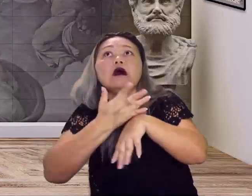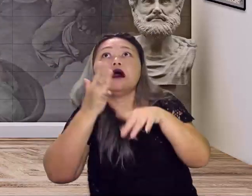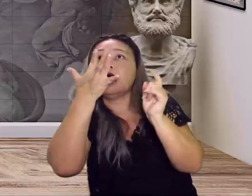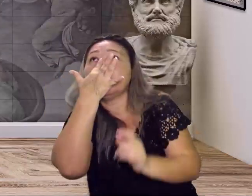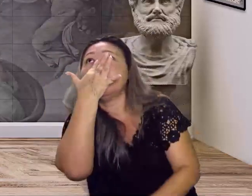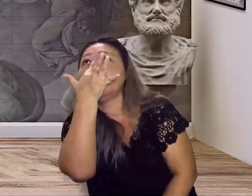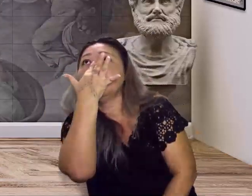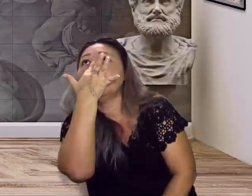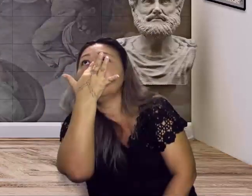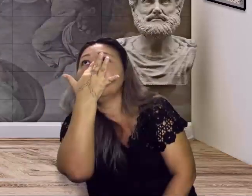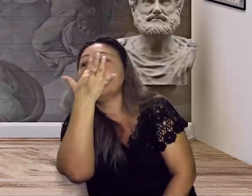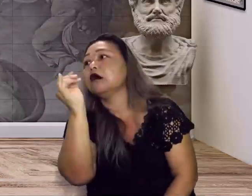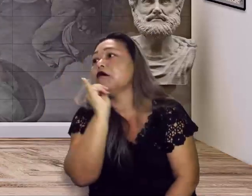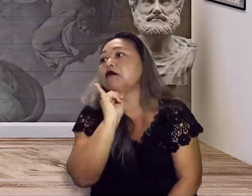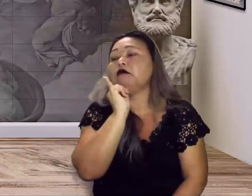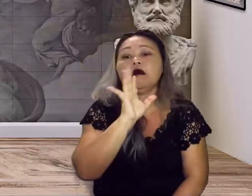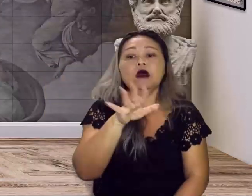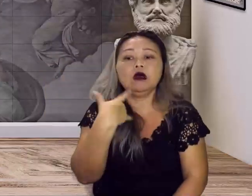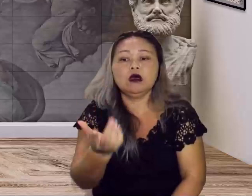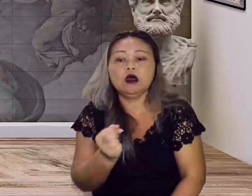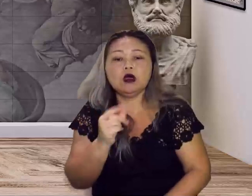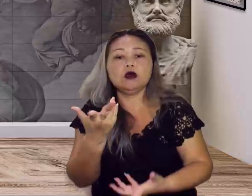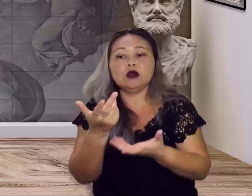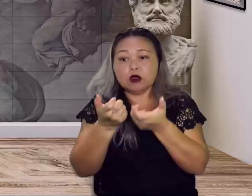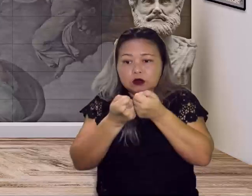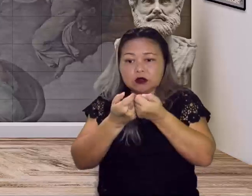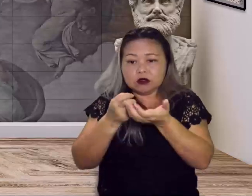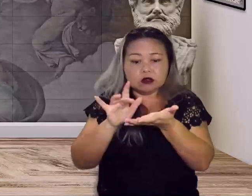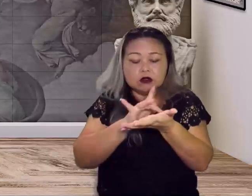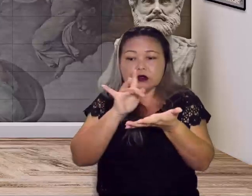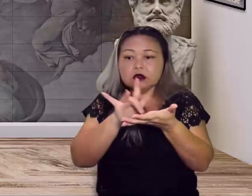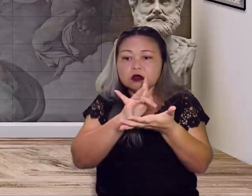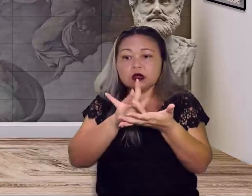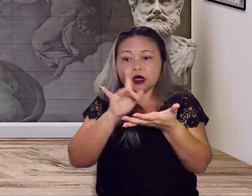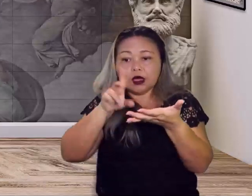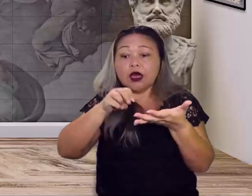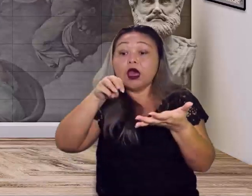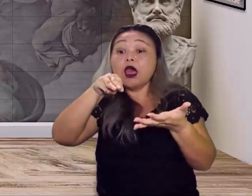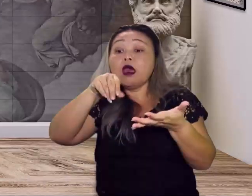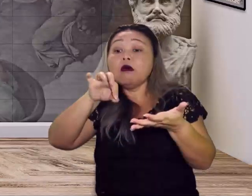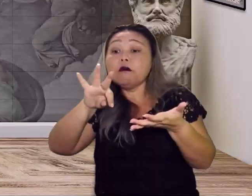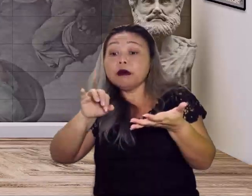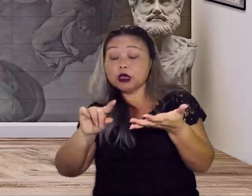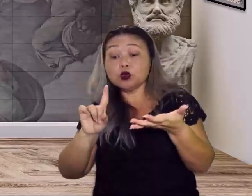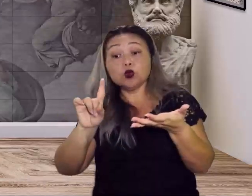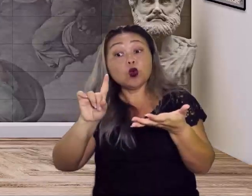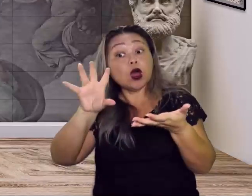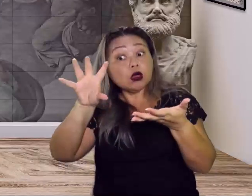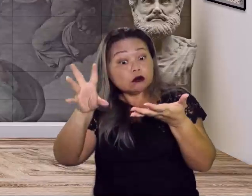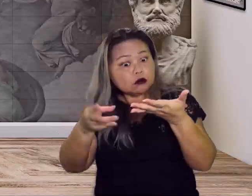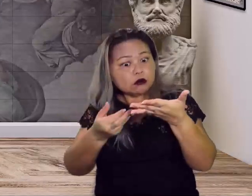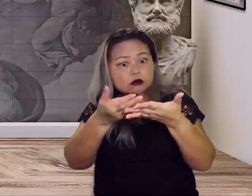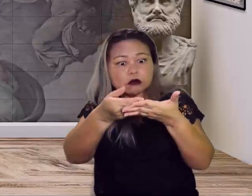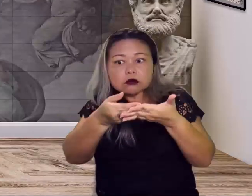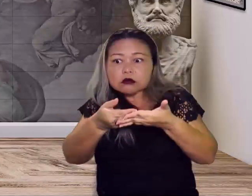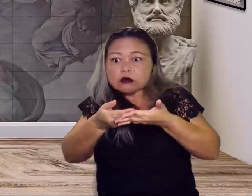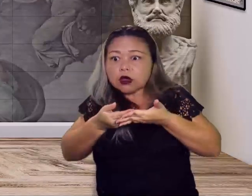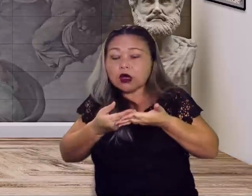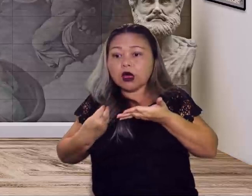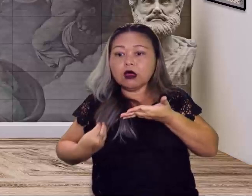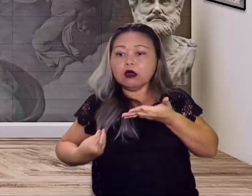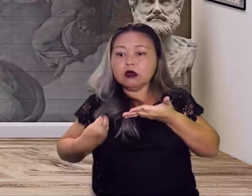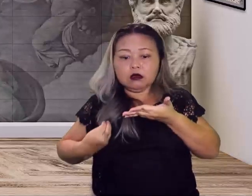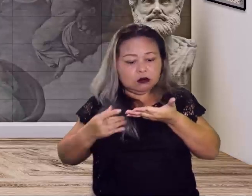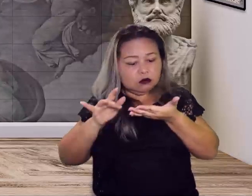Por exemplo, pode-se dizer que o celular hoje é um mito? Ele está acoplado na nossa vida, o